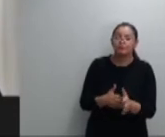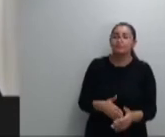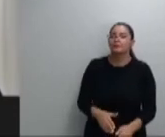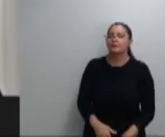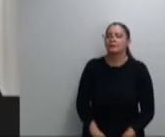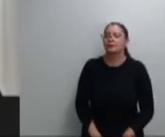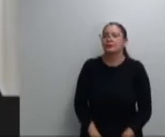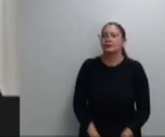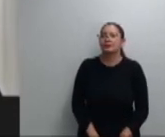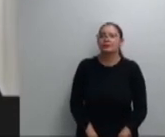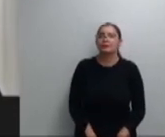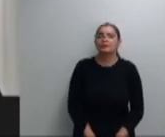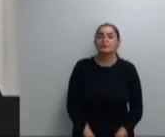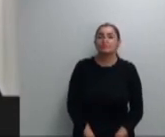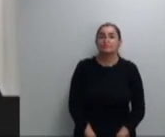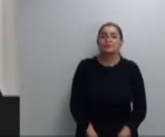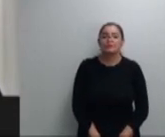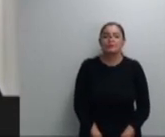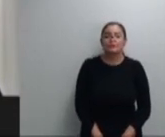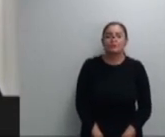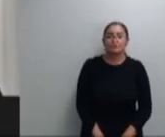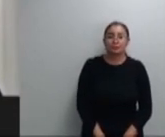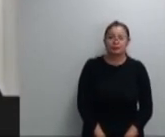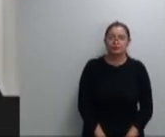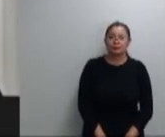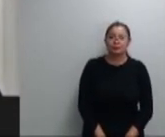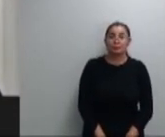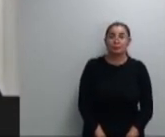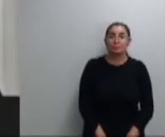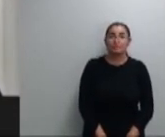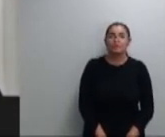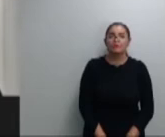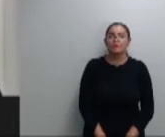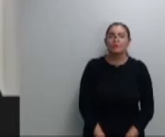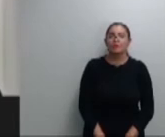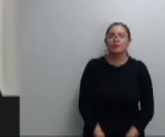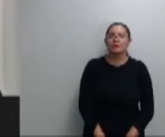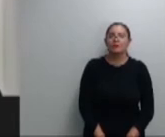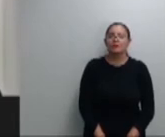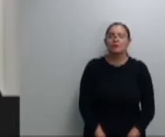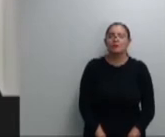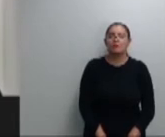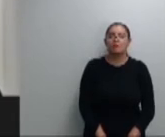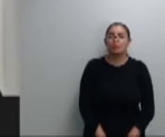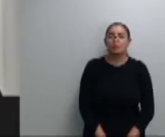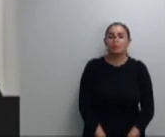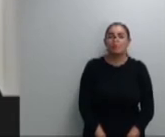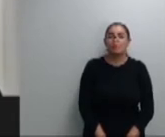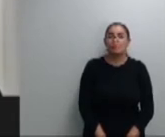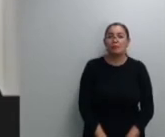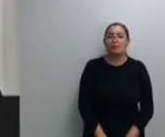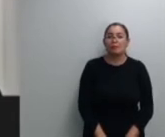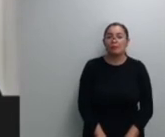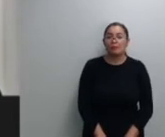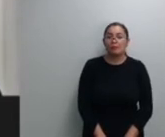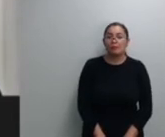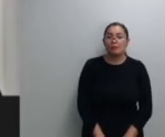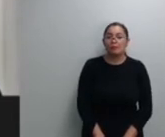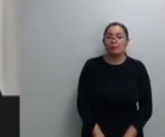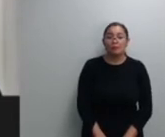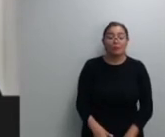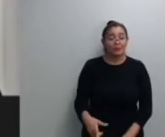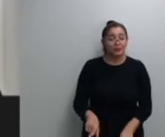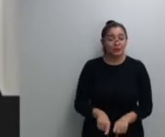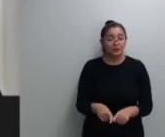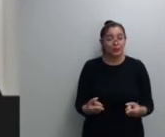Absolutamente de acordo. A lógica que vossa excelência segue teria de desaguar realmente nesse resultado. Mas a lógica judicial eu